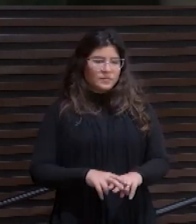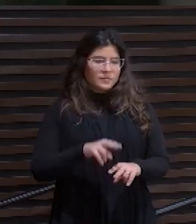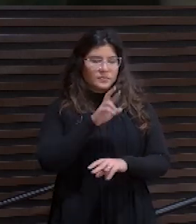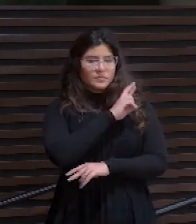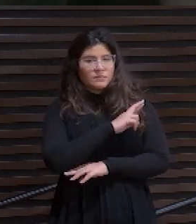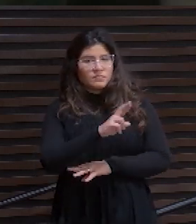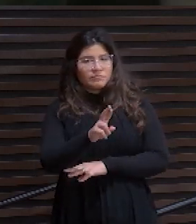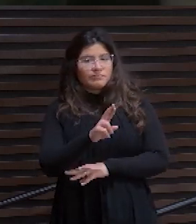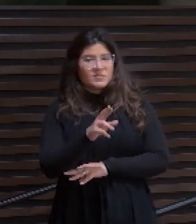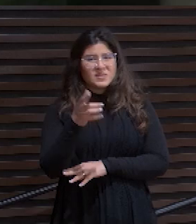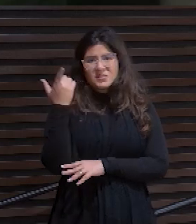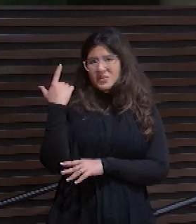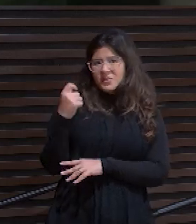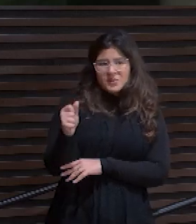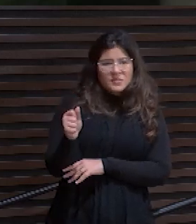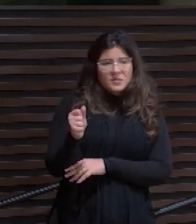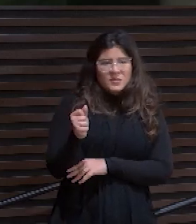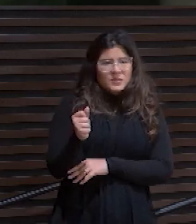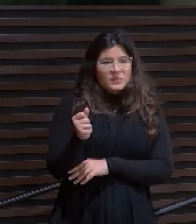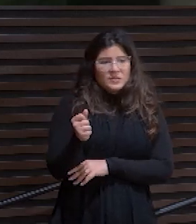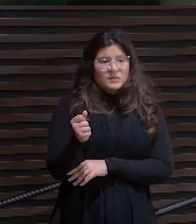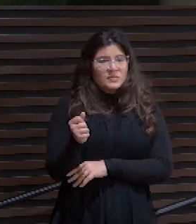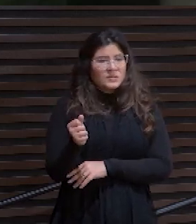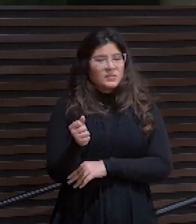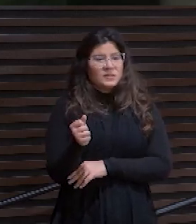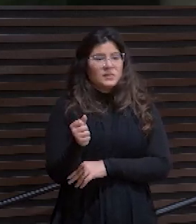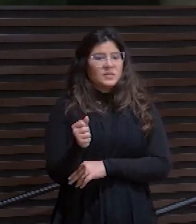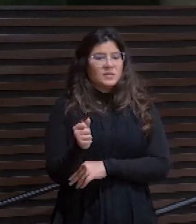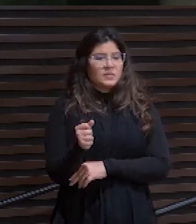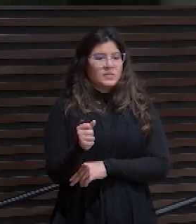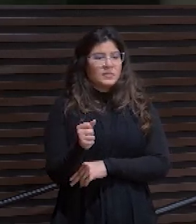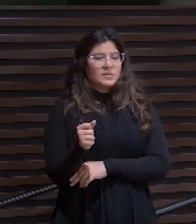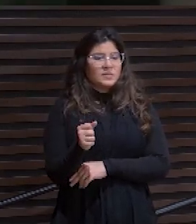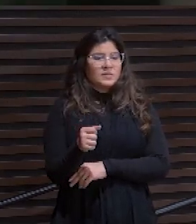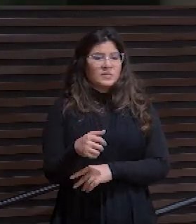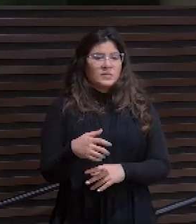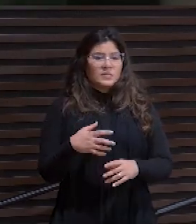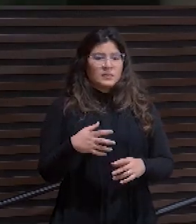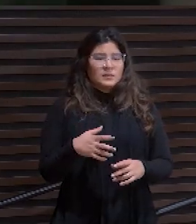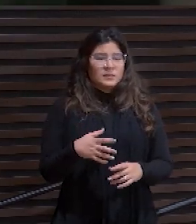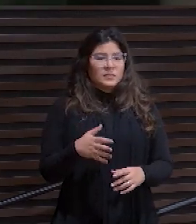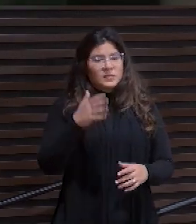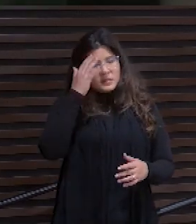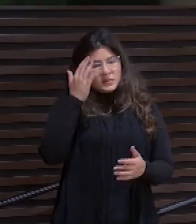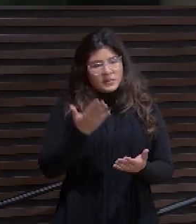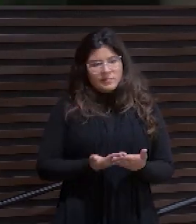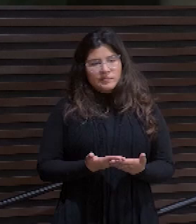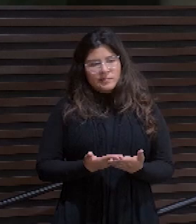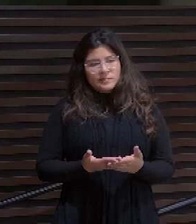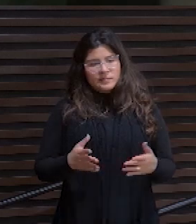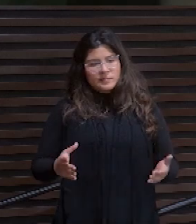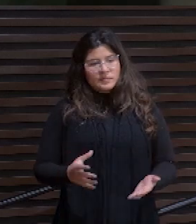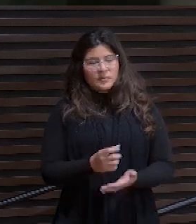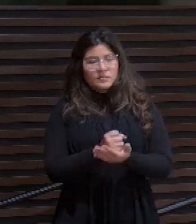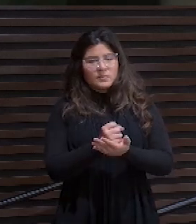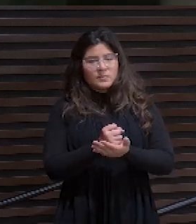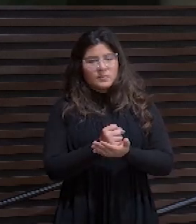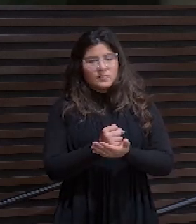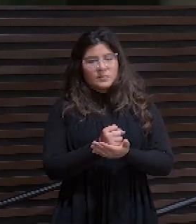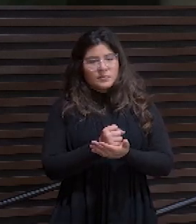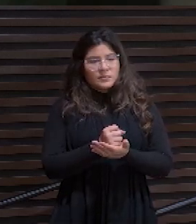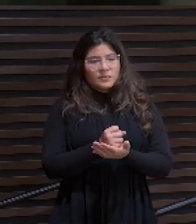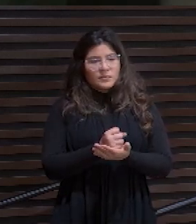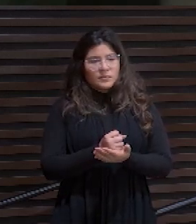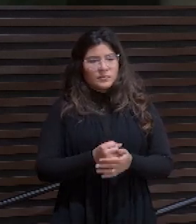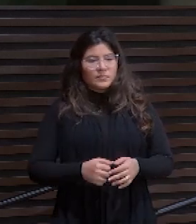ele não consegue conter e nem segurar o vinho novo da salvação. Assim como odres velhos. Ele não suporta